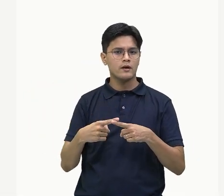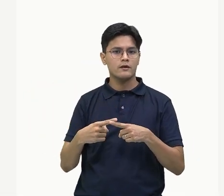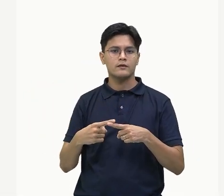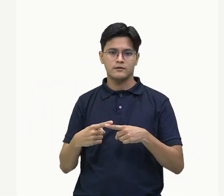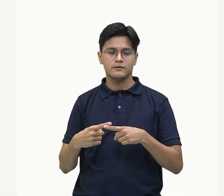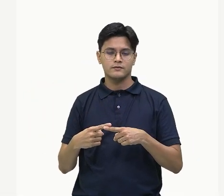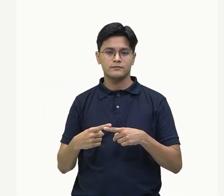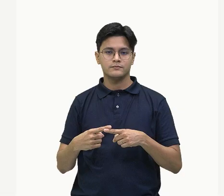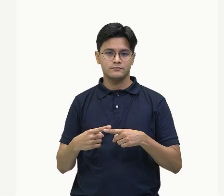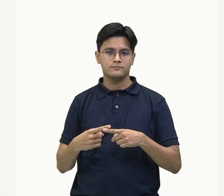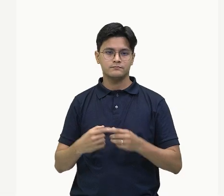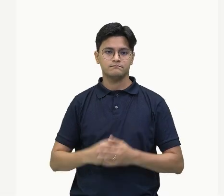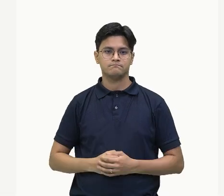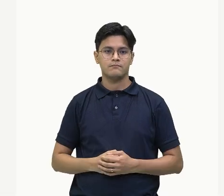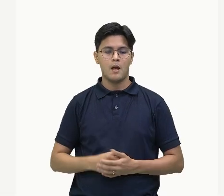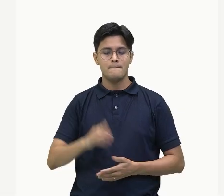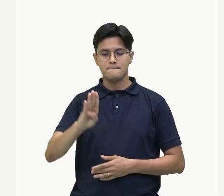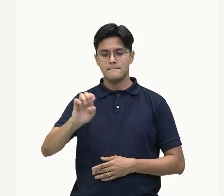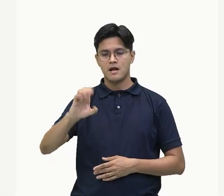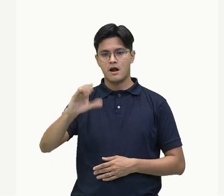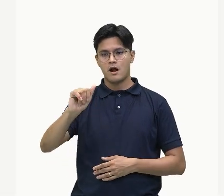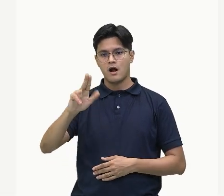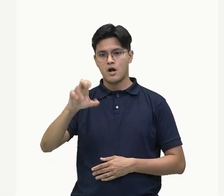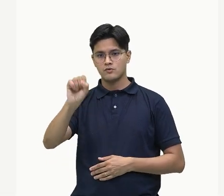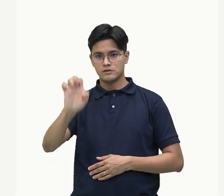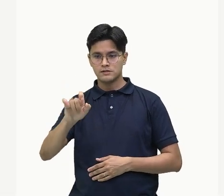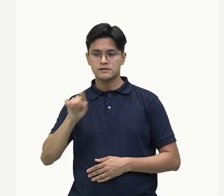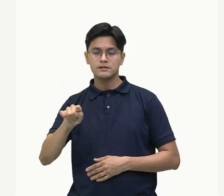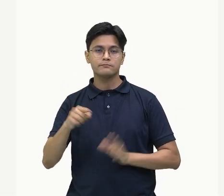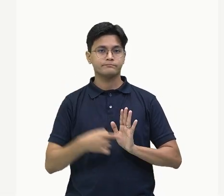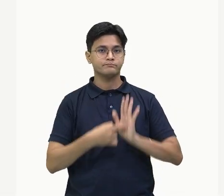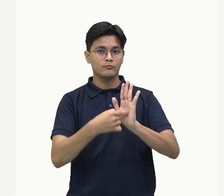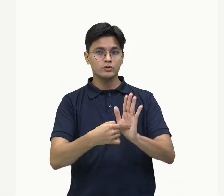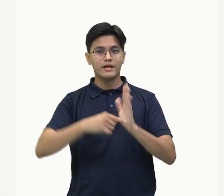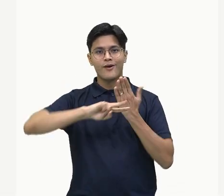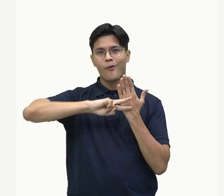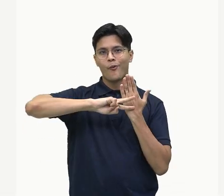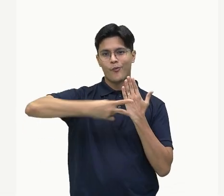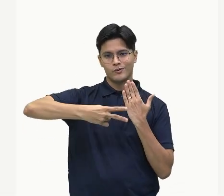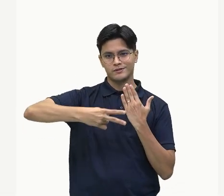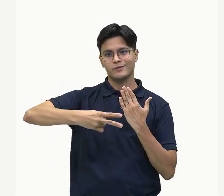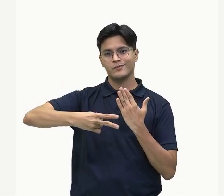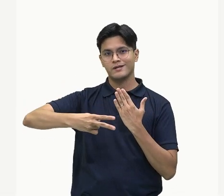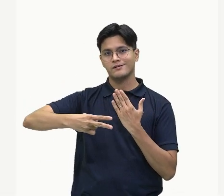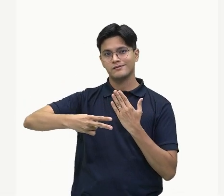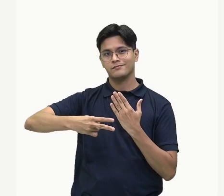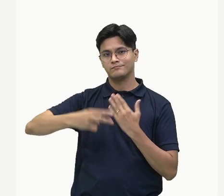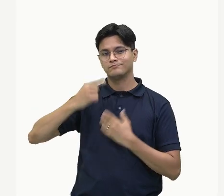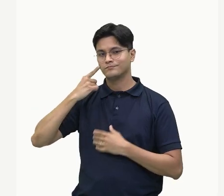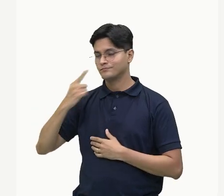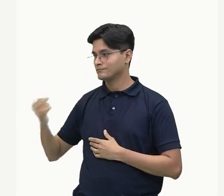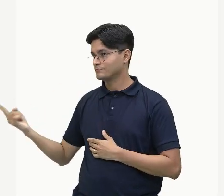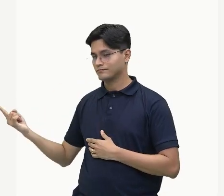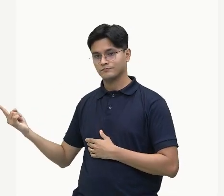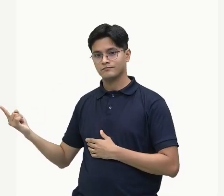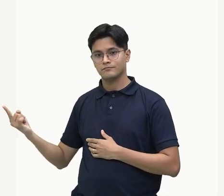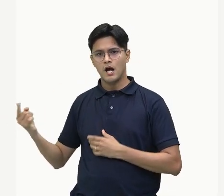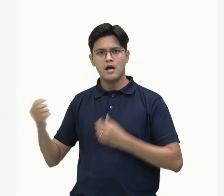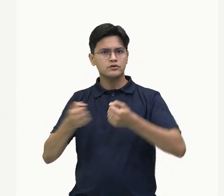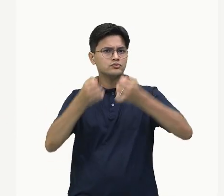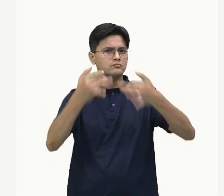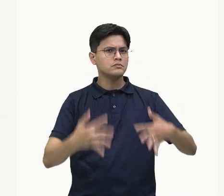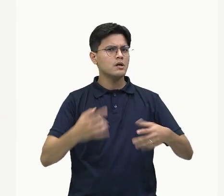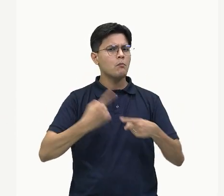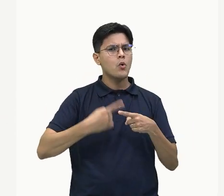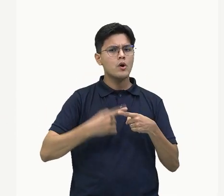é a consequência, né, disso aqui, ó, dessa causa, por causa do tráfego, né, do tráfego, a